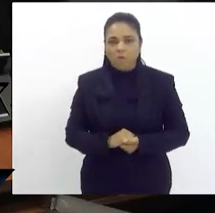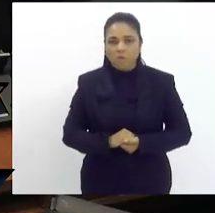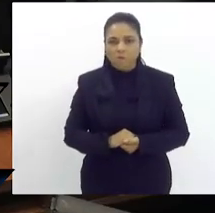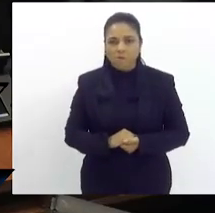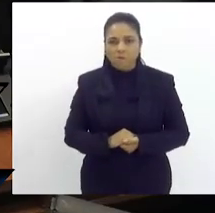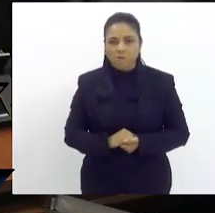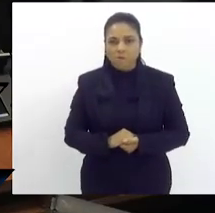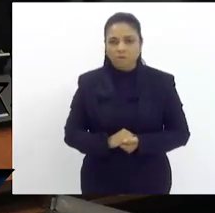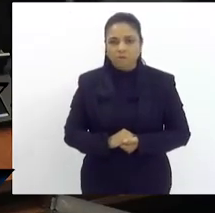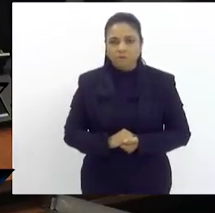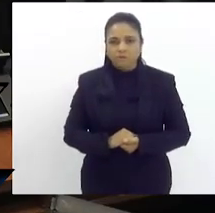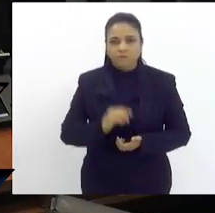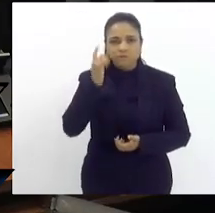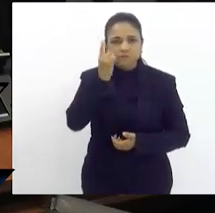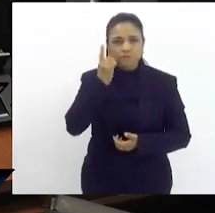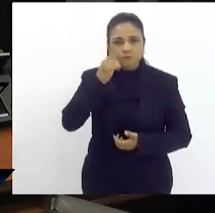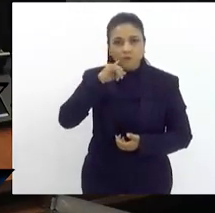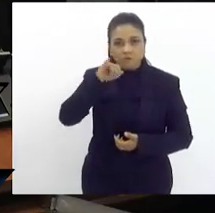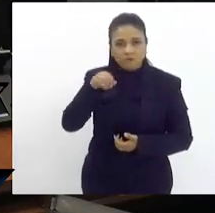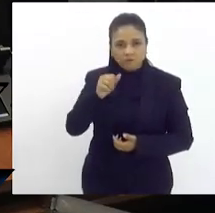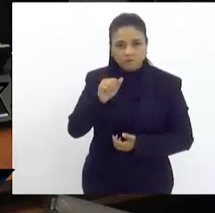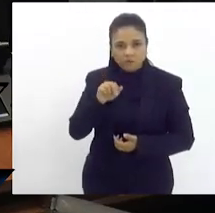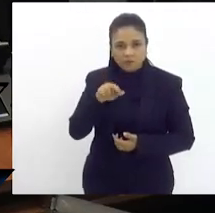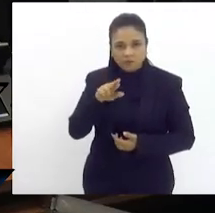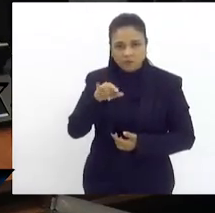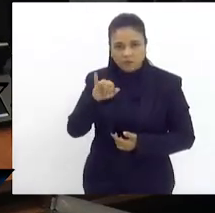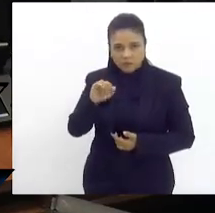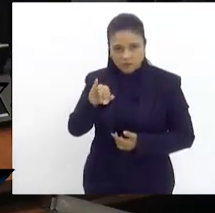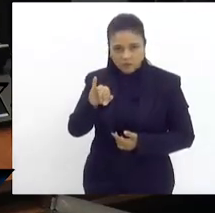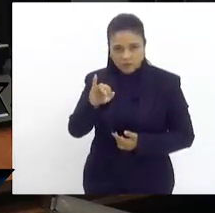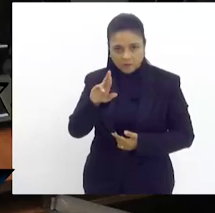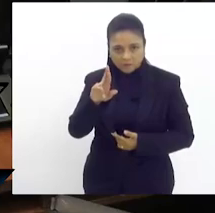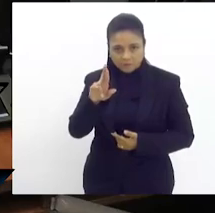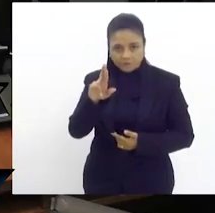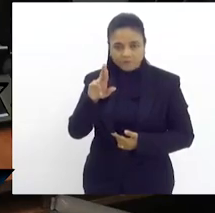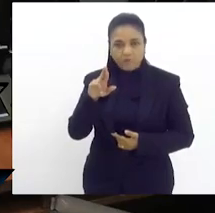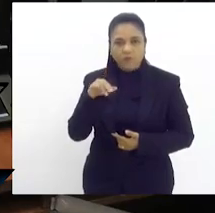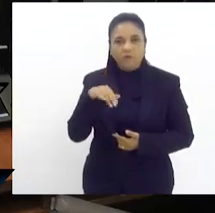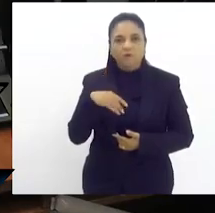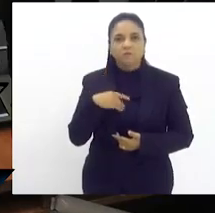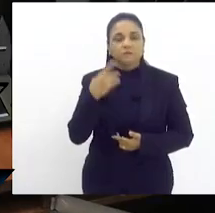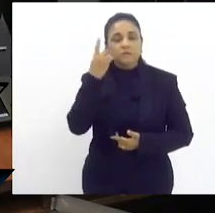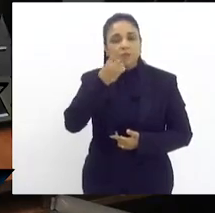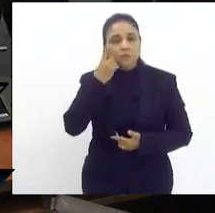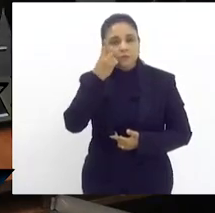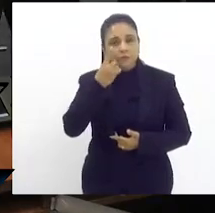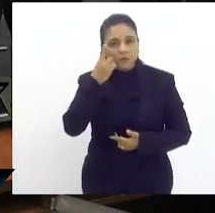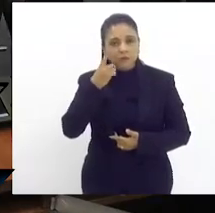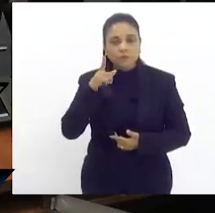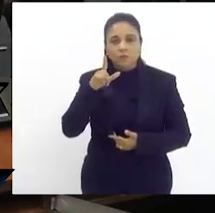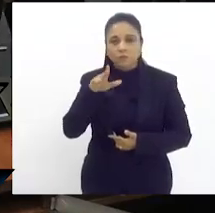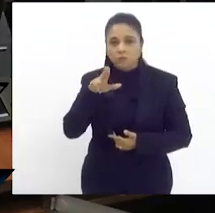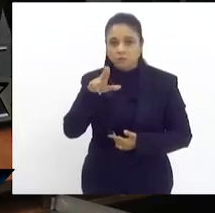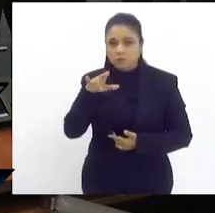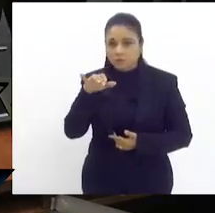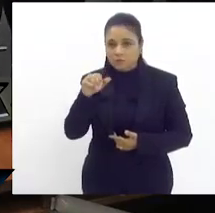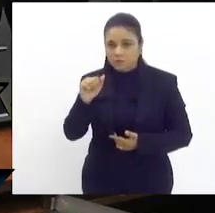nosso nome Deputado Jari aqui tá abrindo tá com a autoria quem os deputados Lucinha